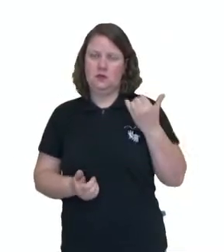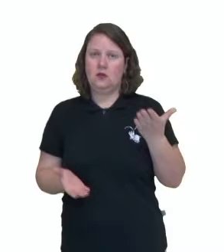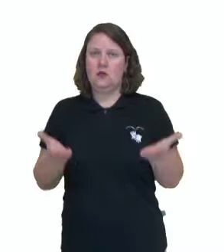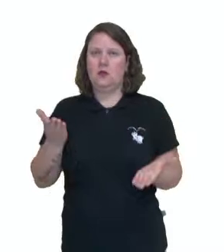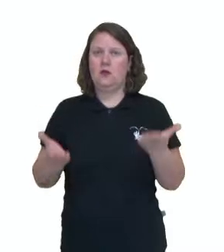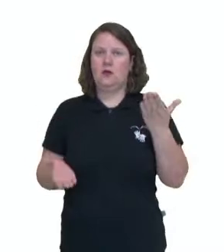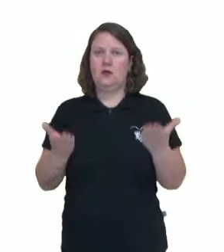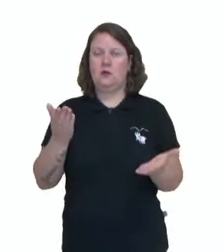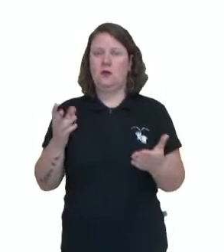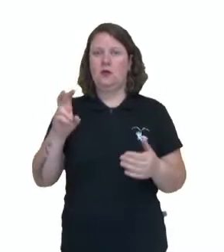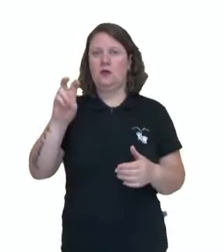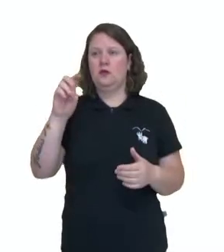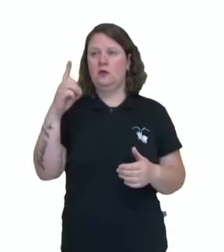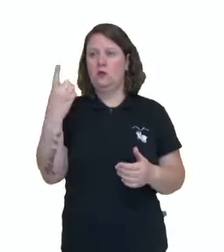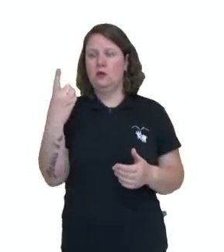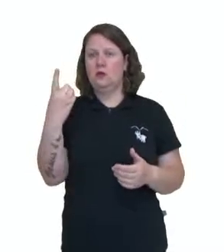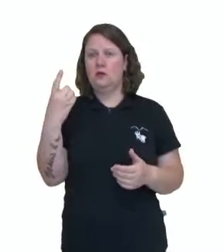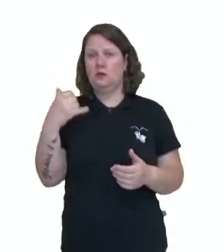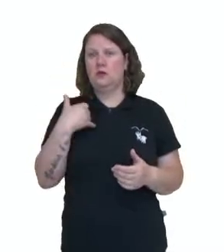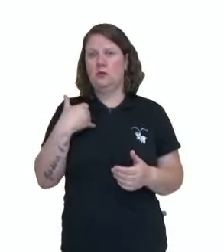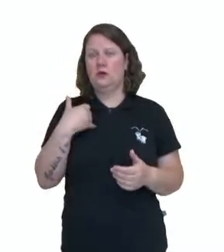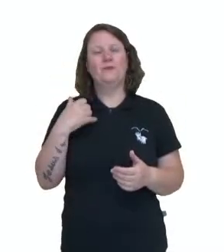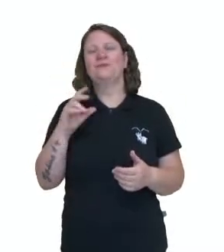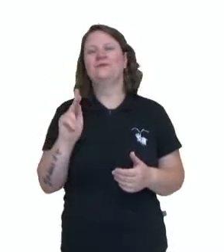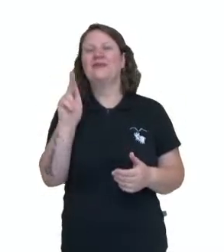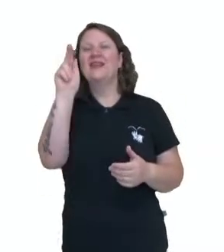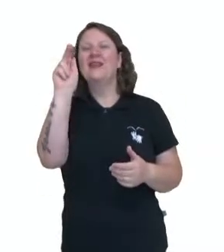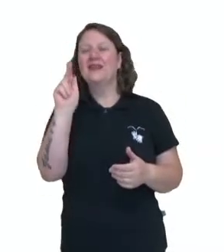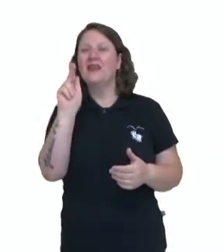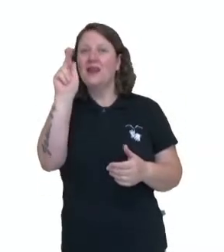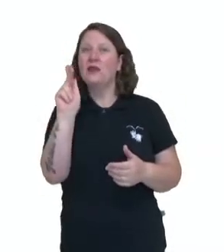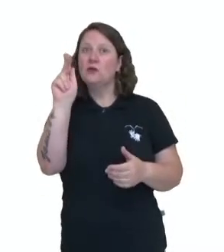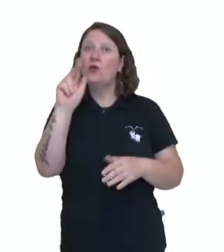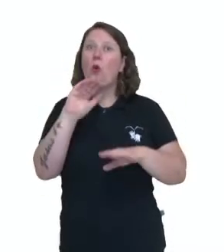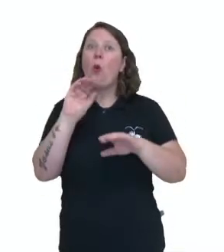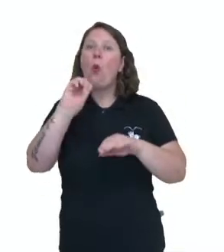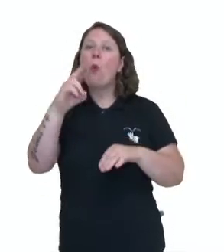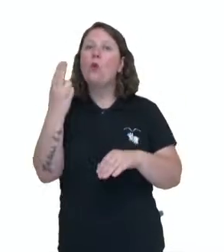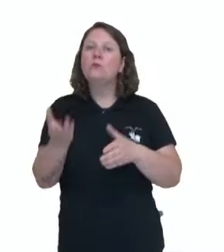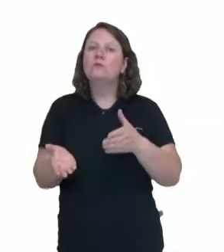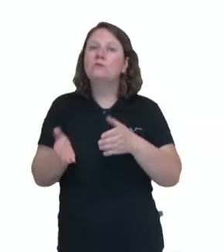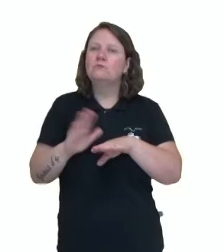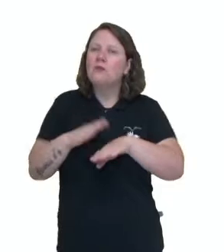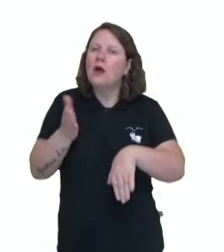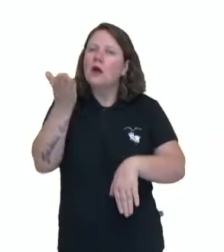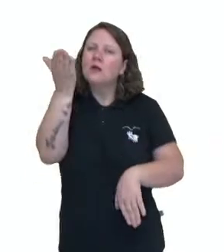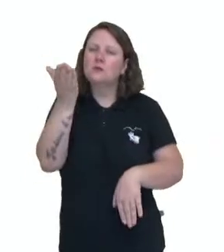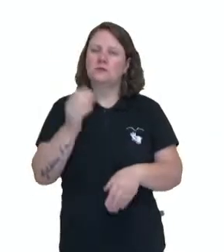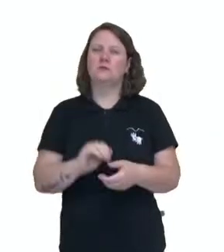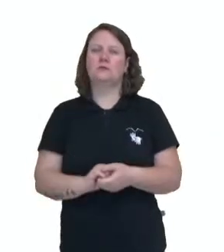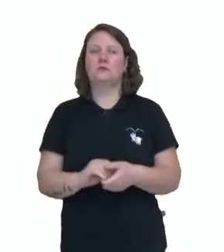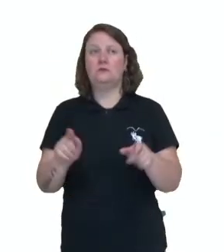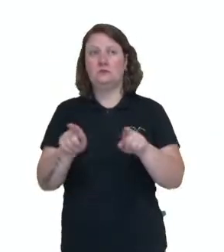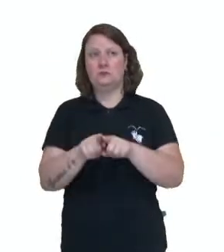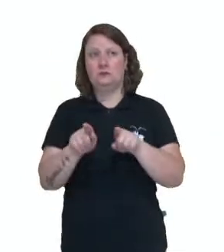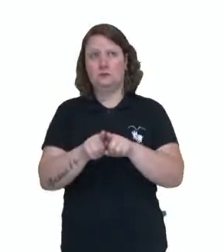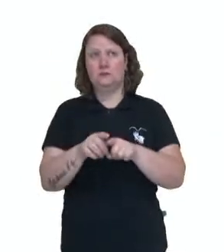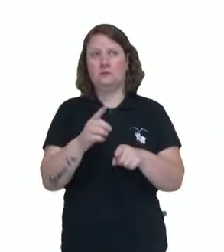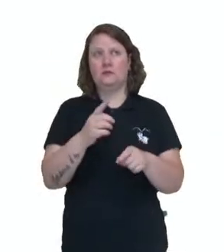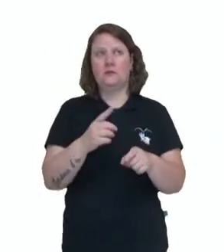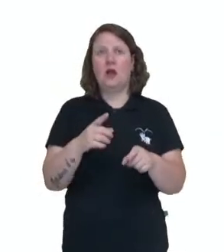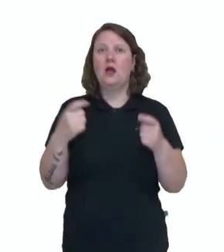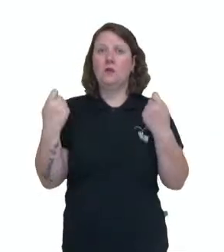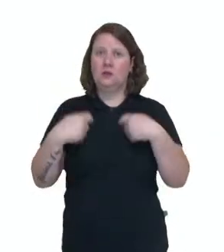kg. Os candidatos à doação com idades entre 16 e 17 anos devem estar acompanhados por